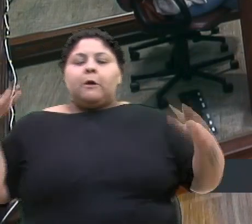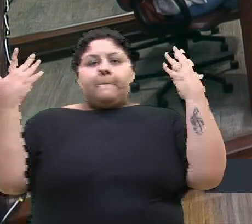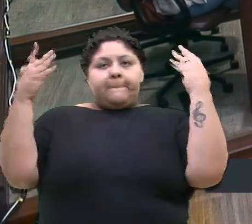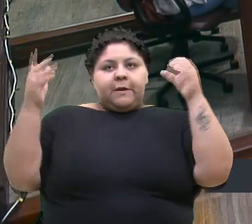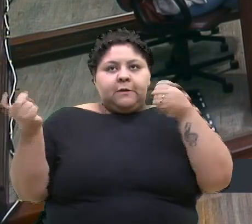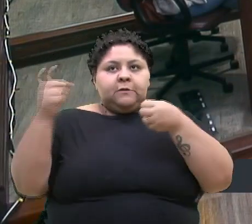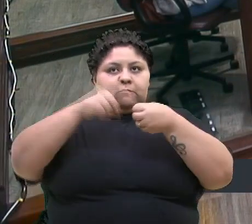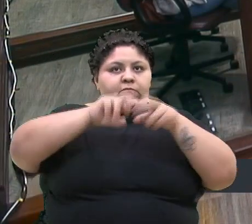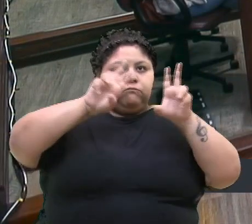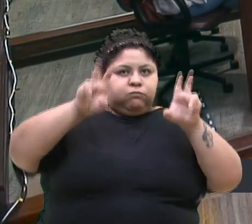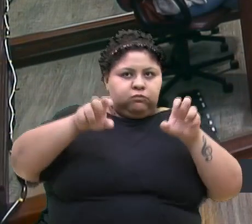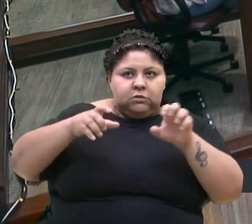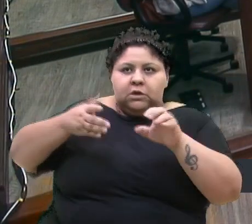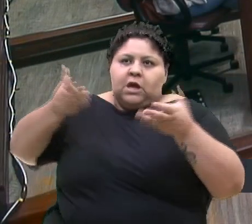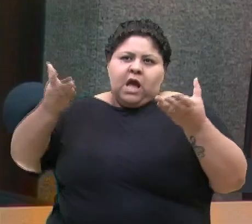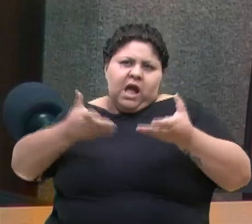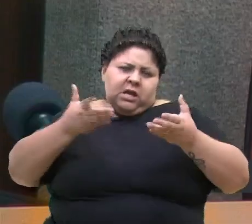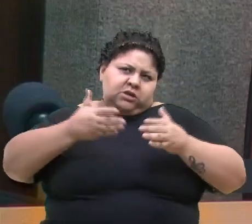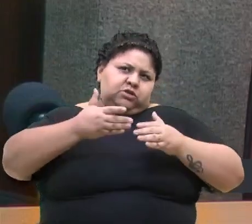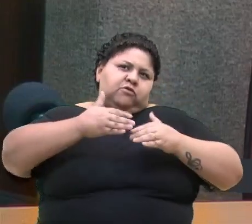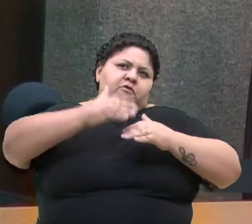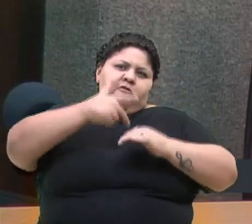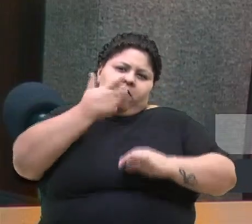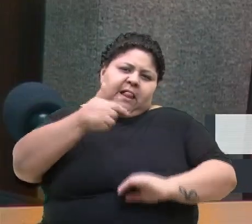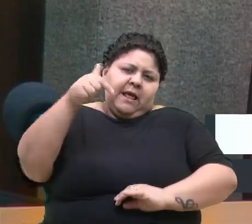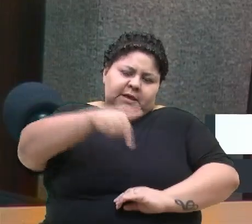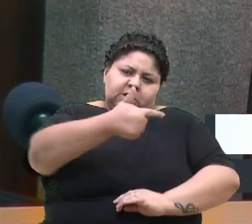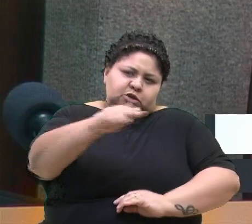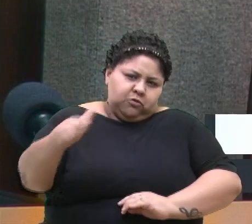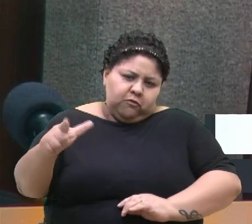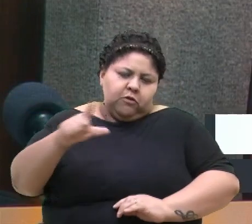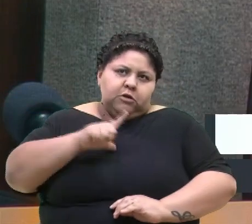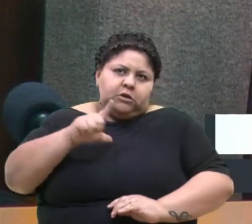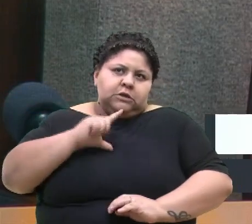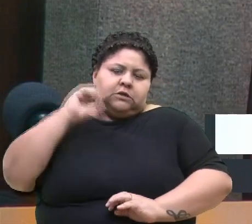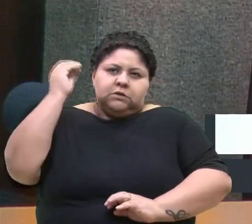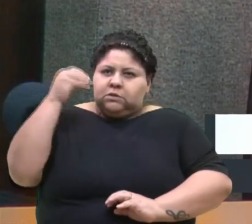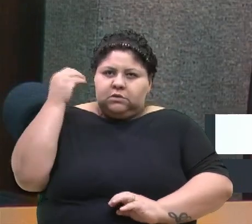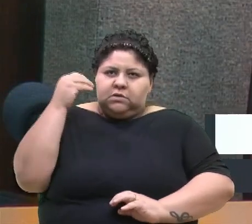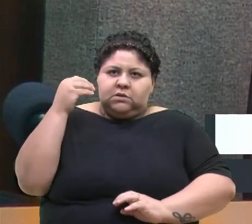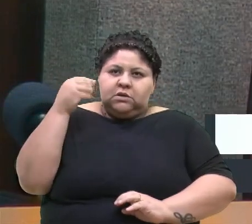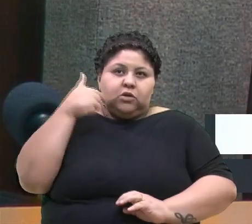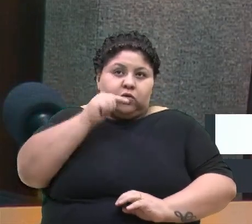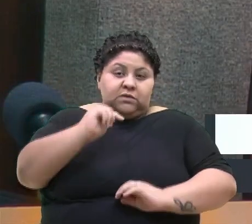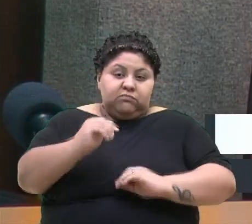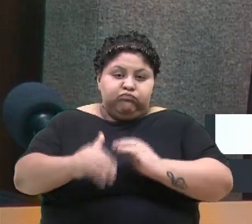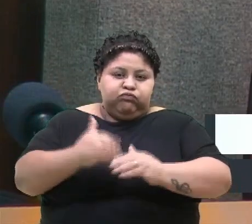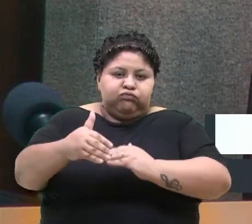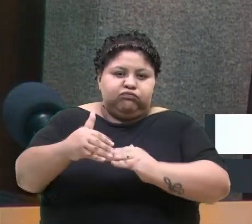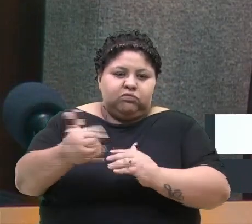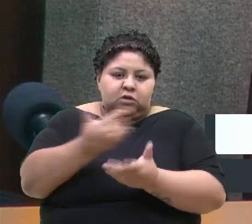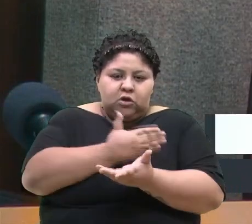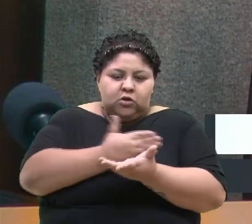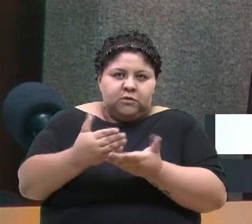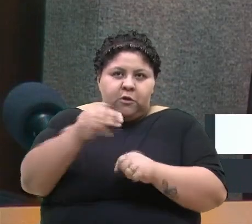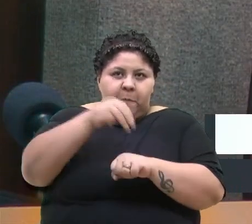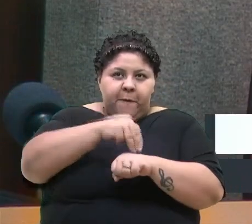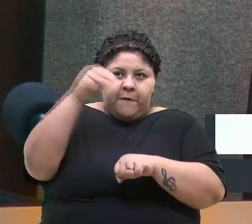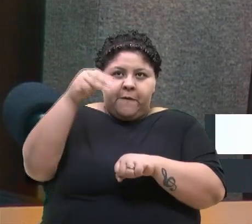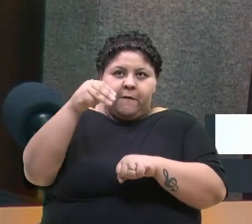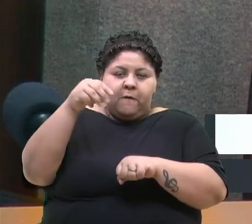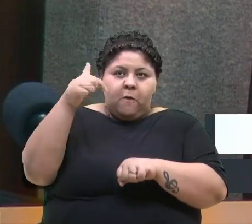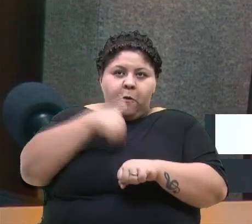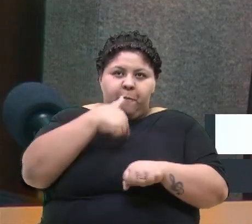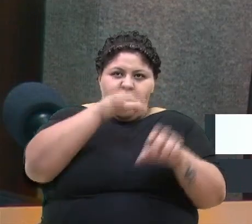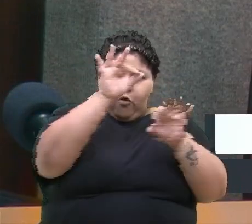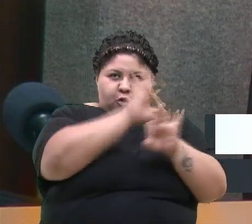mais presente nesse debate. E tive uma experiência que eu não consegui avançar, porque quando eu comecei meu mestrado, o meu